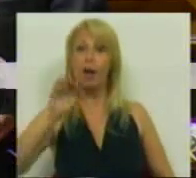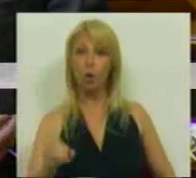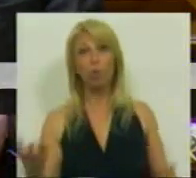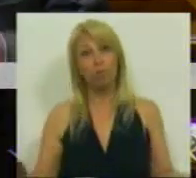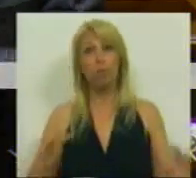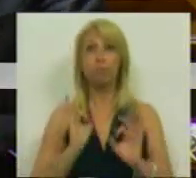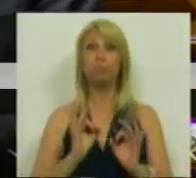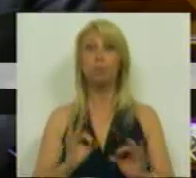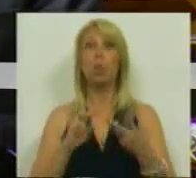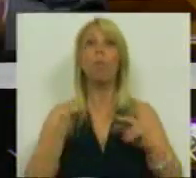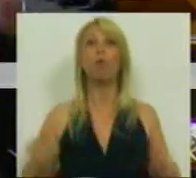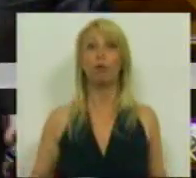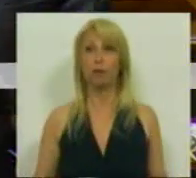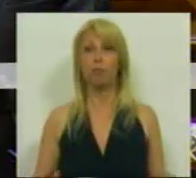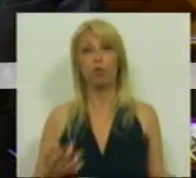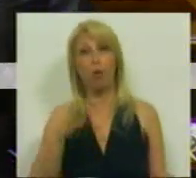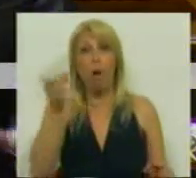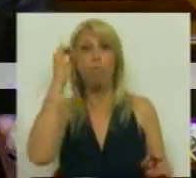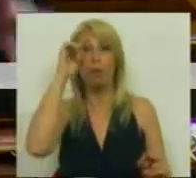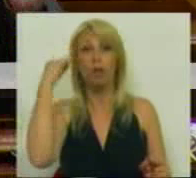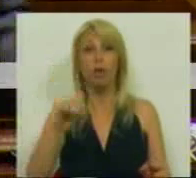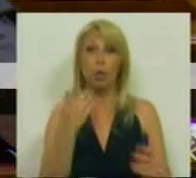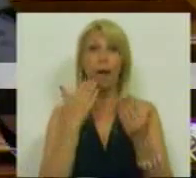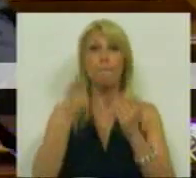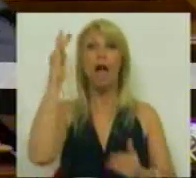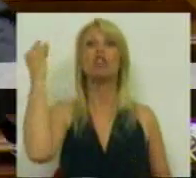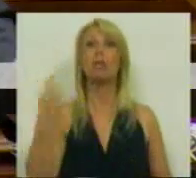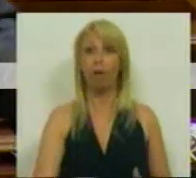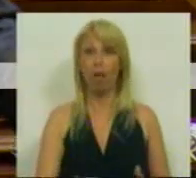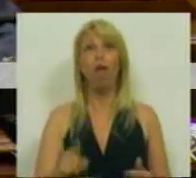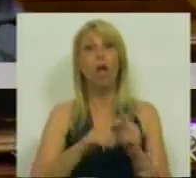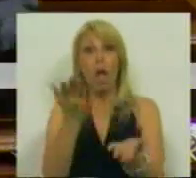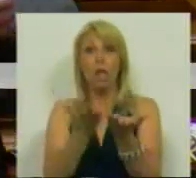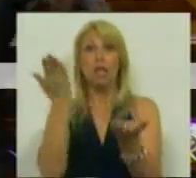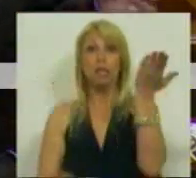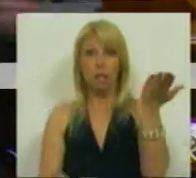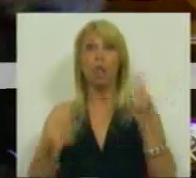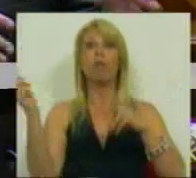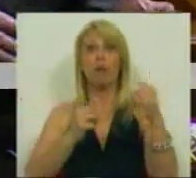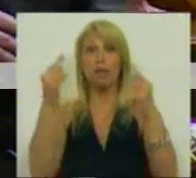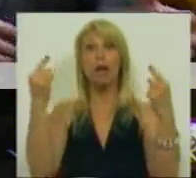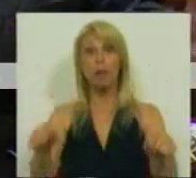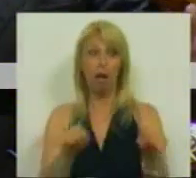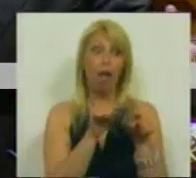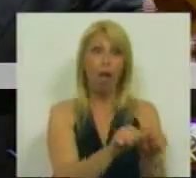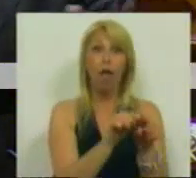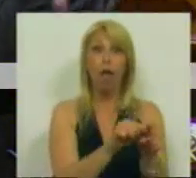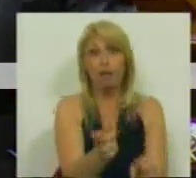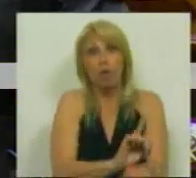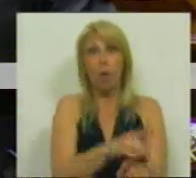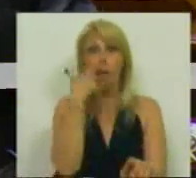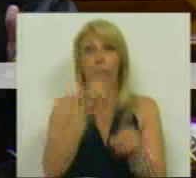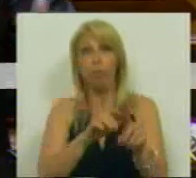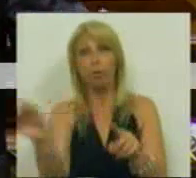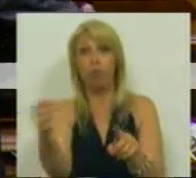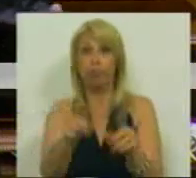nos municípios que eventualmente tenham maiores dificuldades, onde há um maior desequilíbrio financeiro, é onde isso é repercutido nas populações e